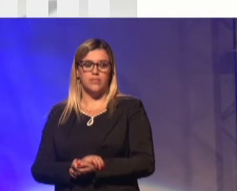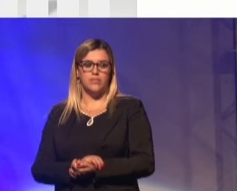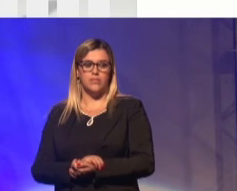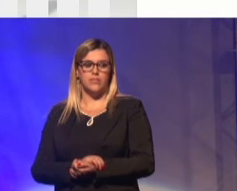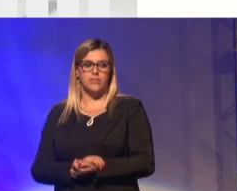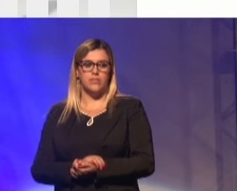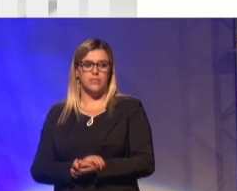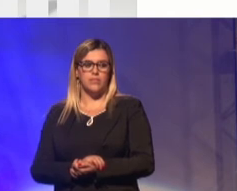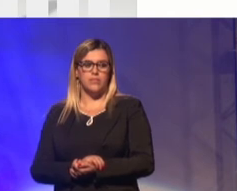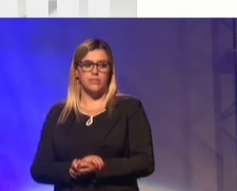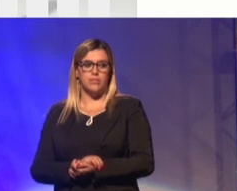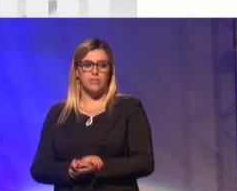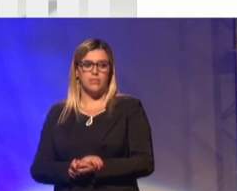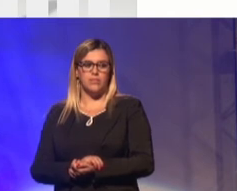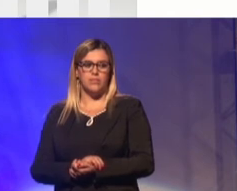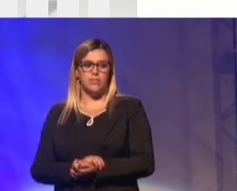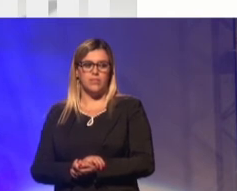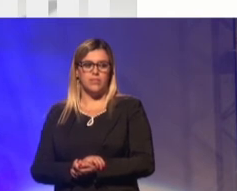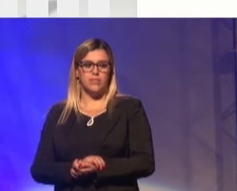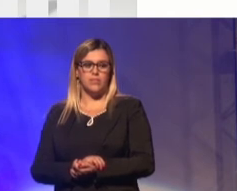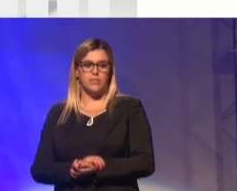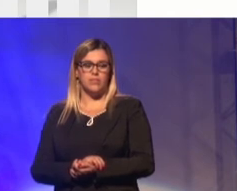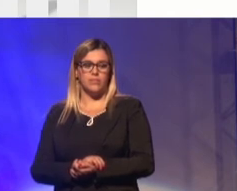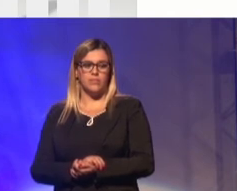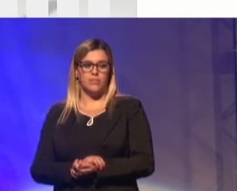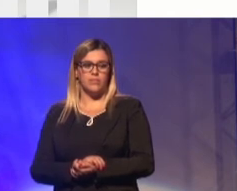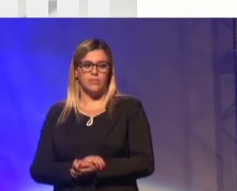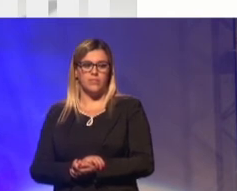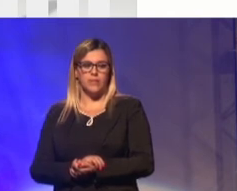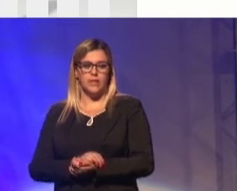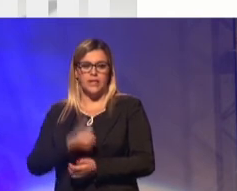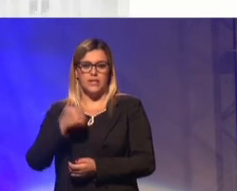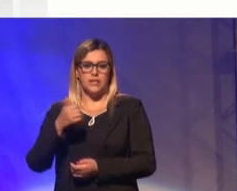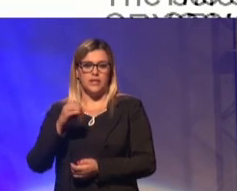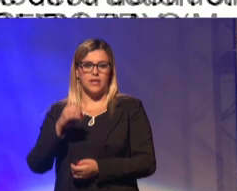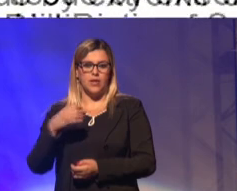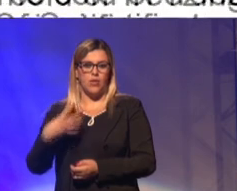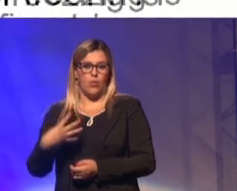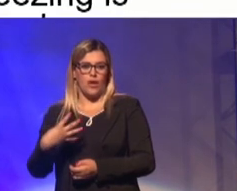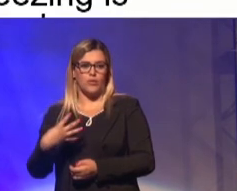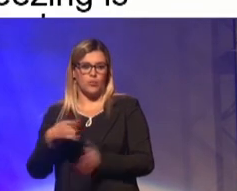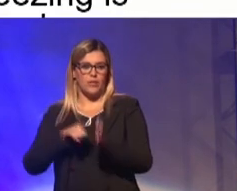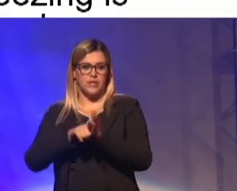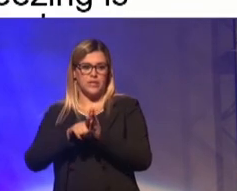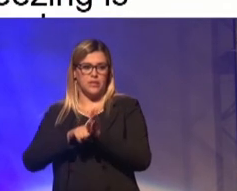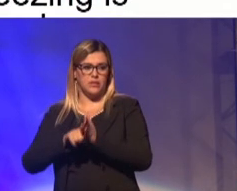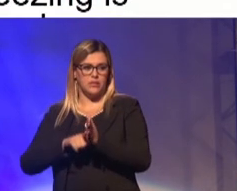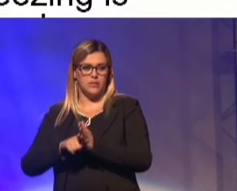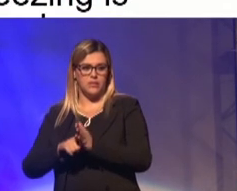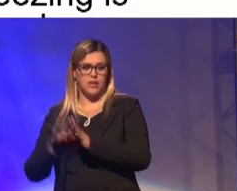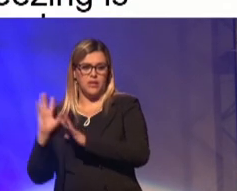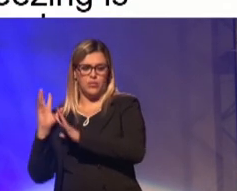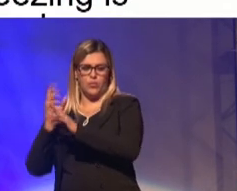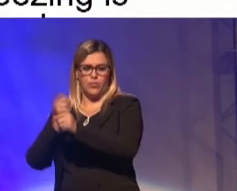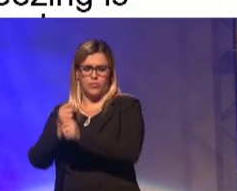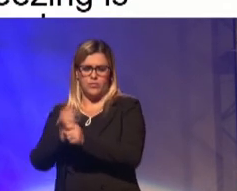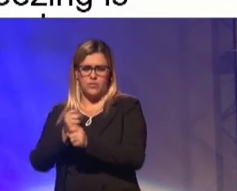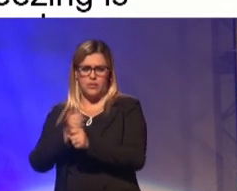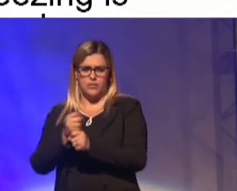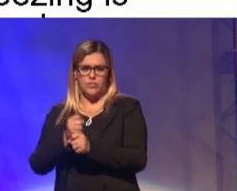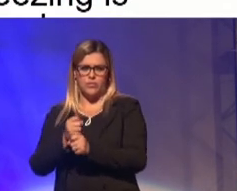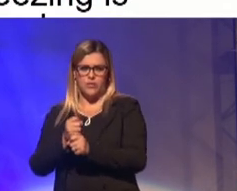para vocês, né? Mas ele tem mais trabalho do que isso. Olha só, 104 trabalhos, muito pouco, né, ao longo desses anos todos.